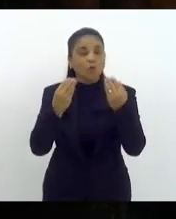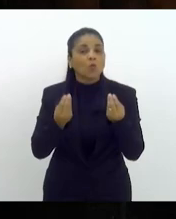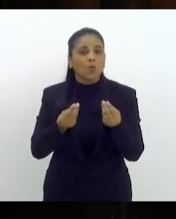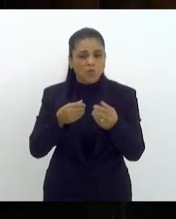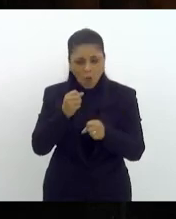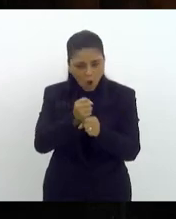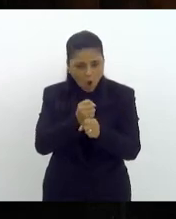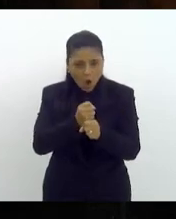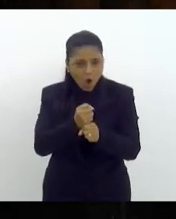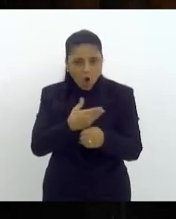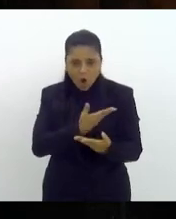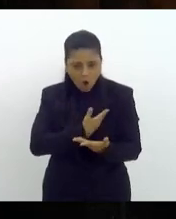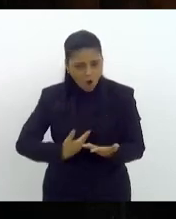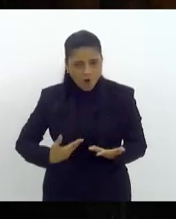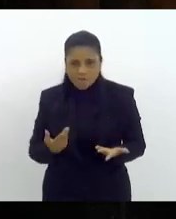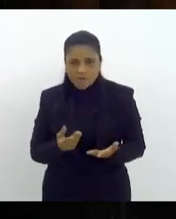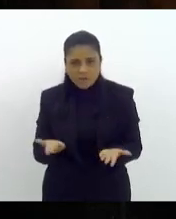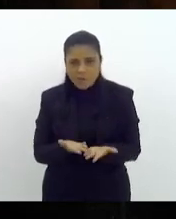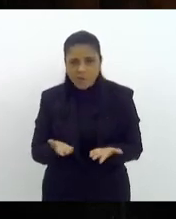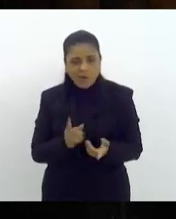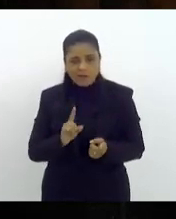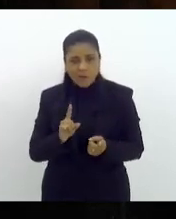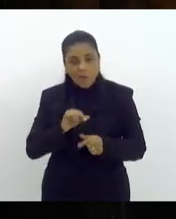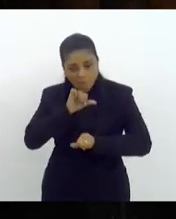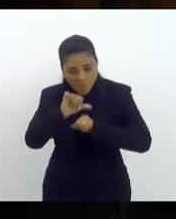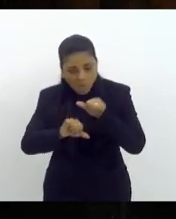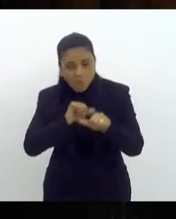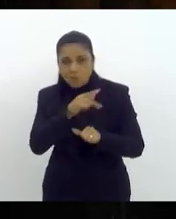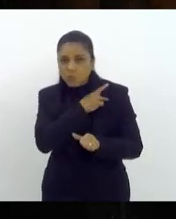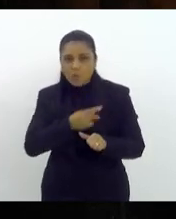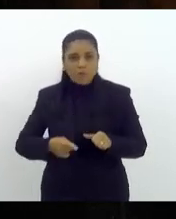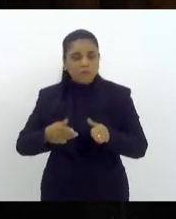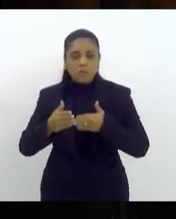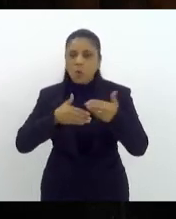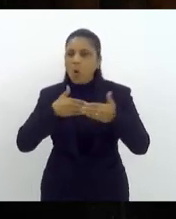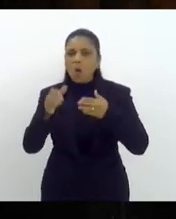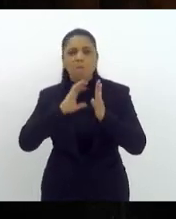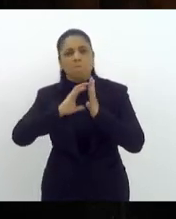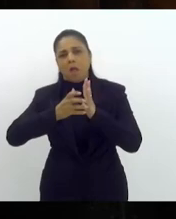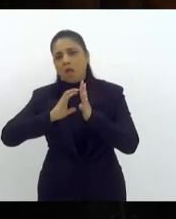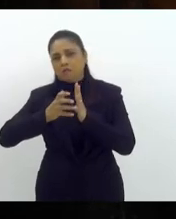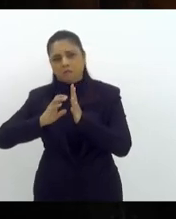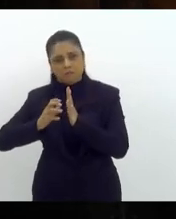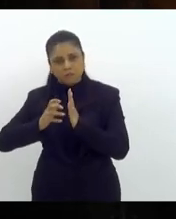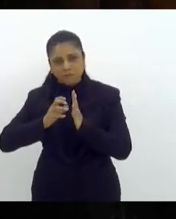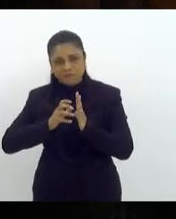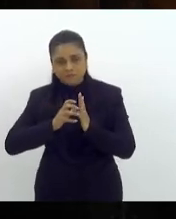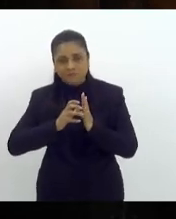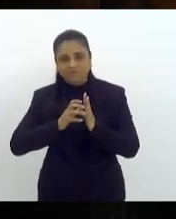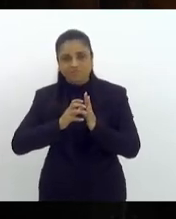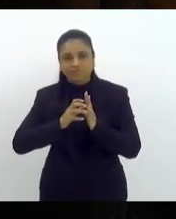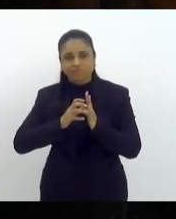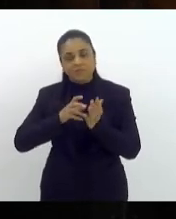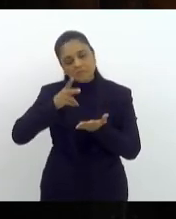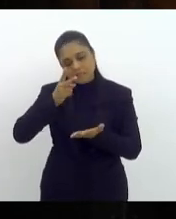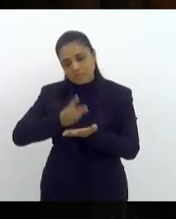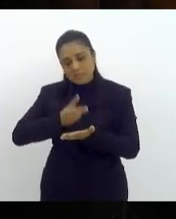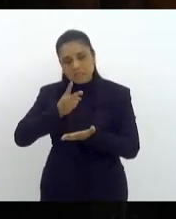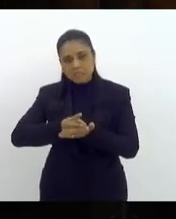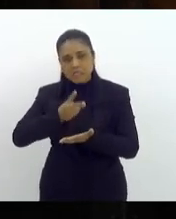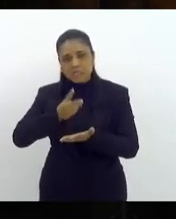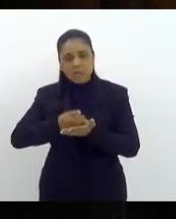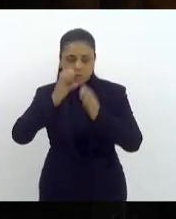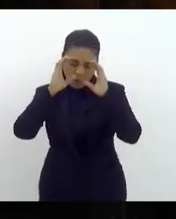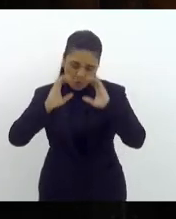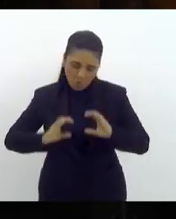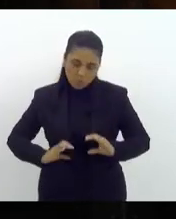muda o presidente seja da agremiação que for o comportamento é sempre o